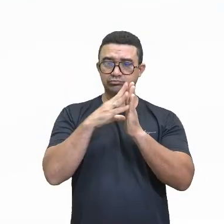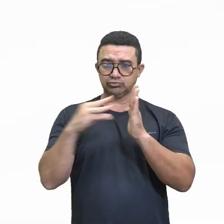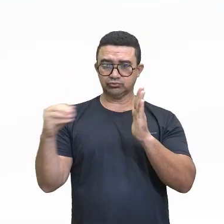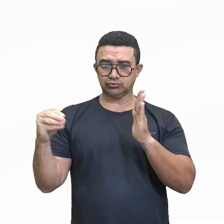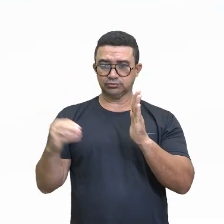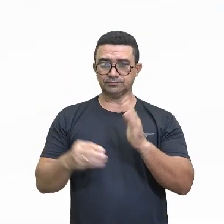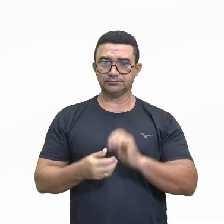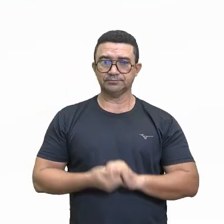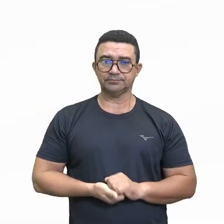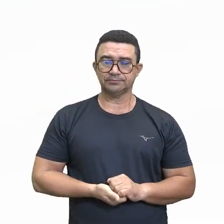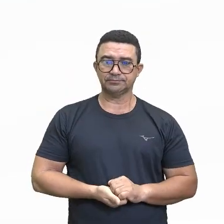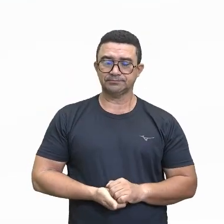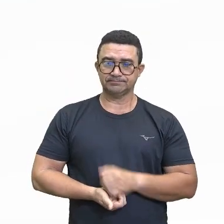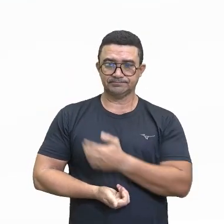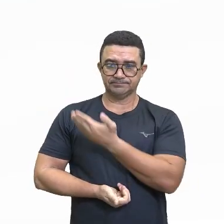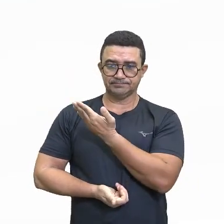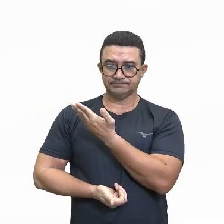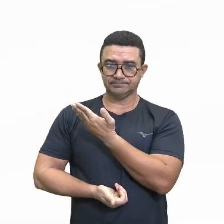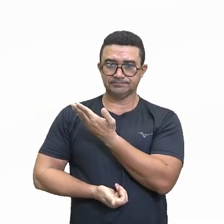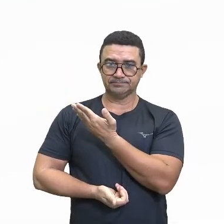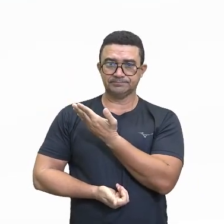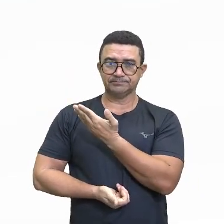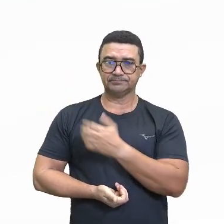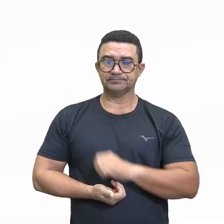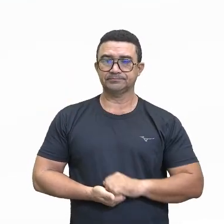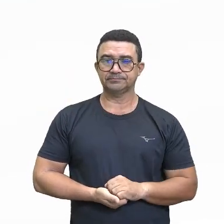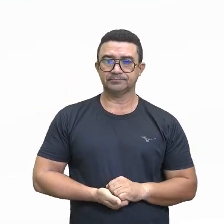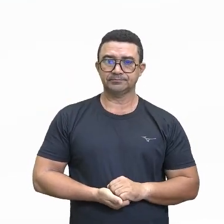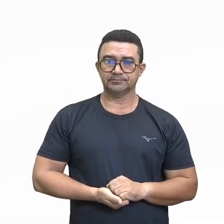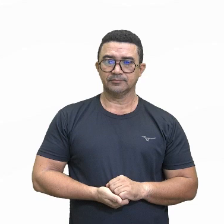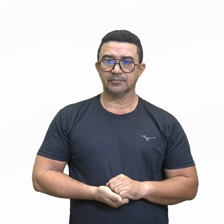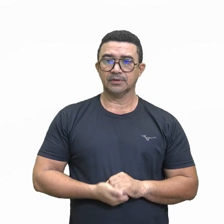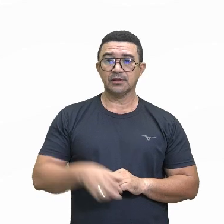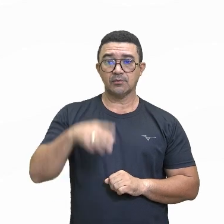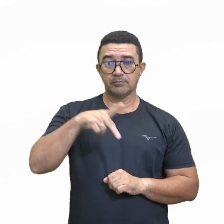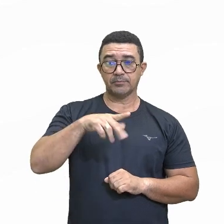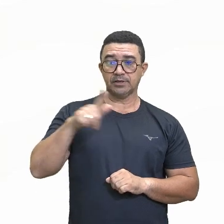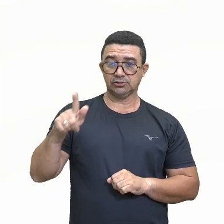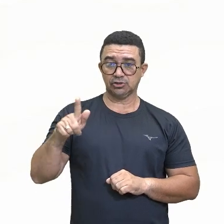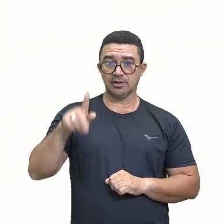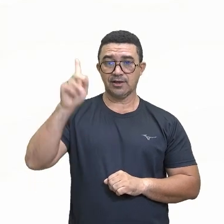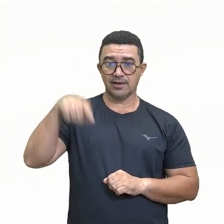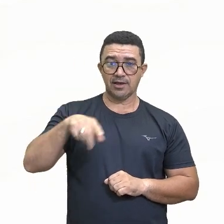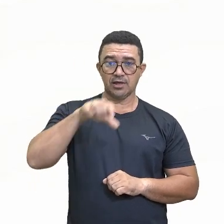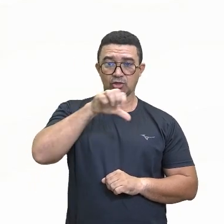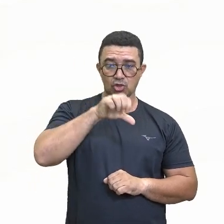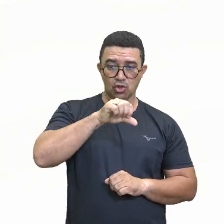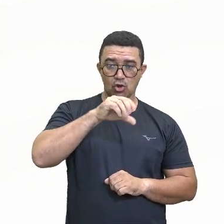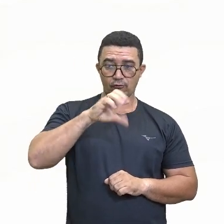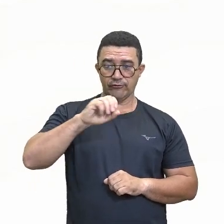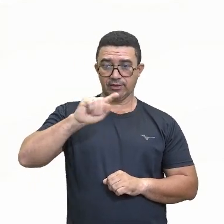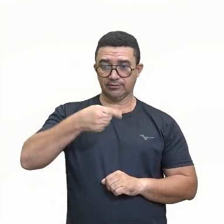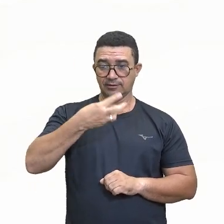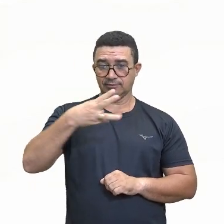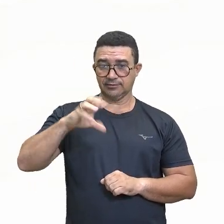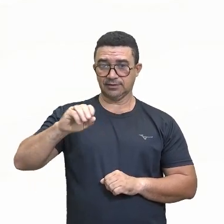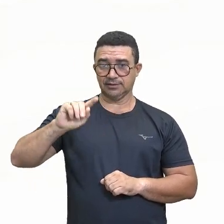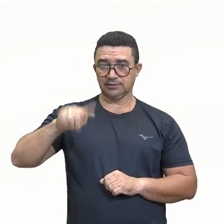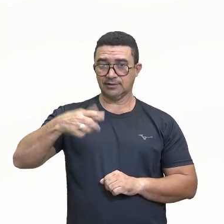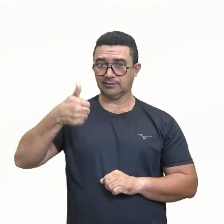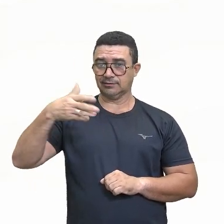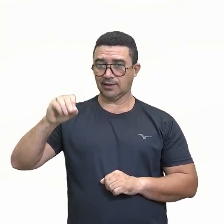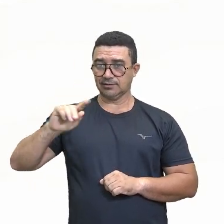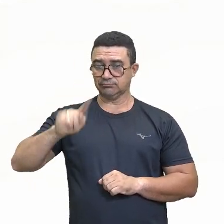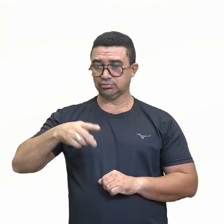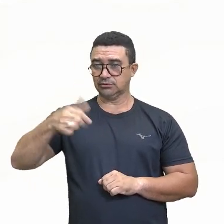nossa cartela, então? Observem aí. A nossa PG é essa, 90, 30, 10, 10 sobre